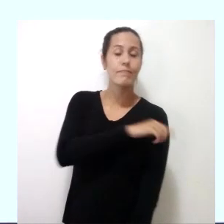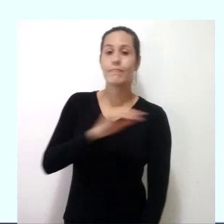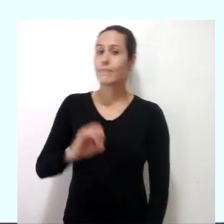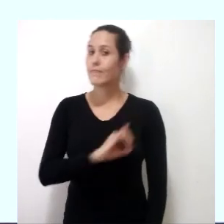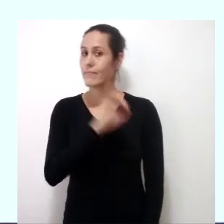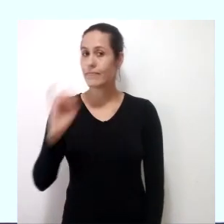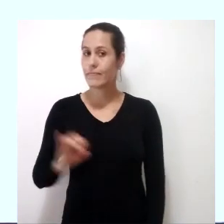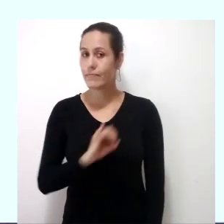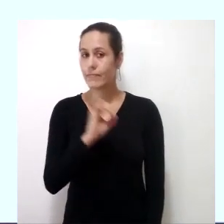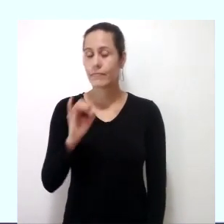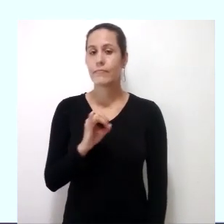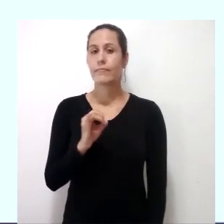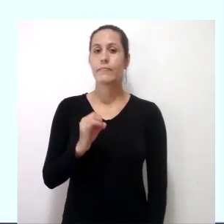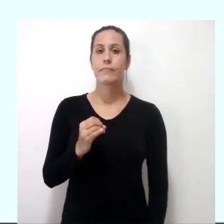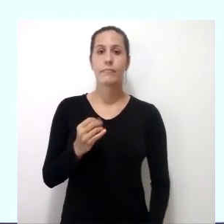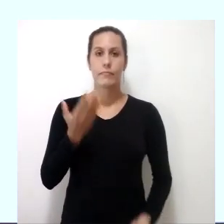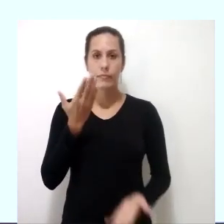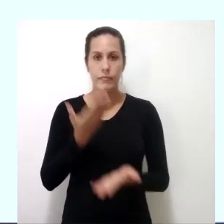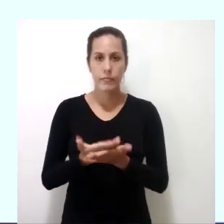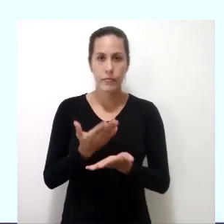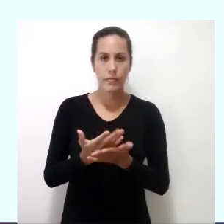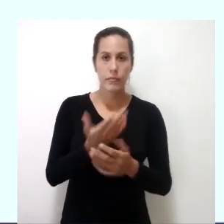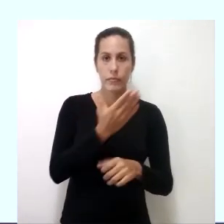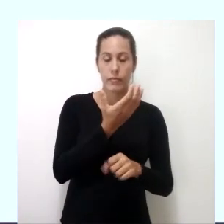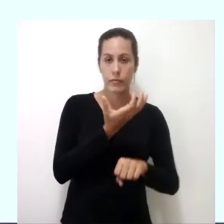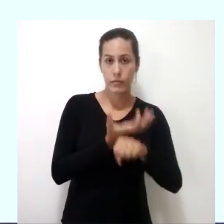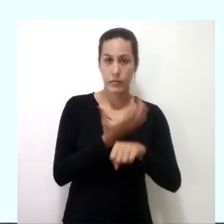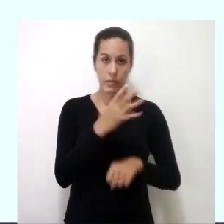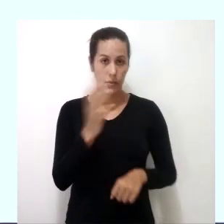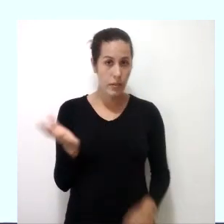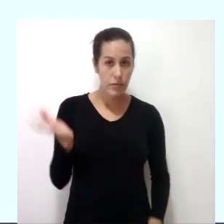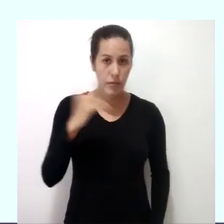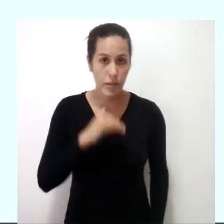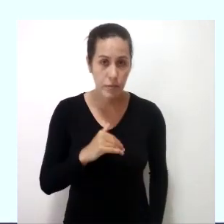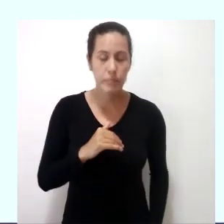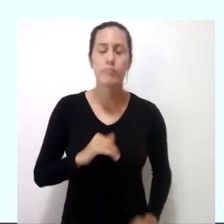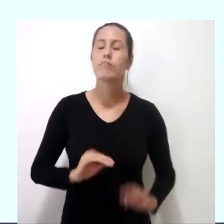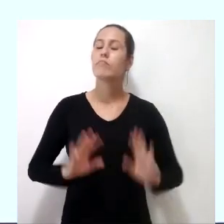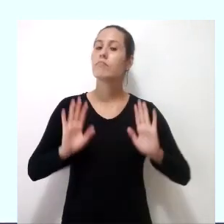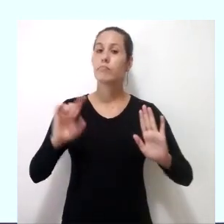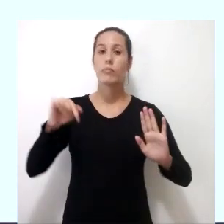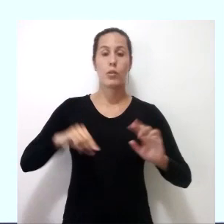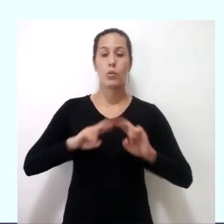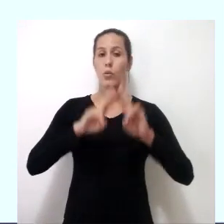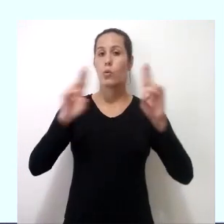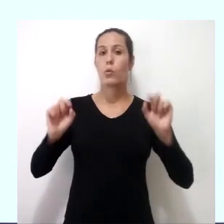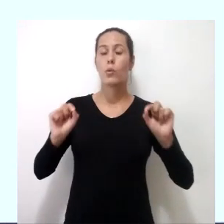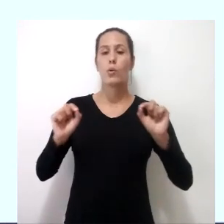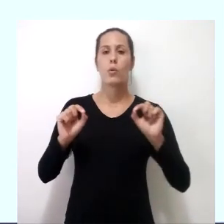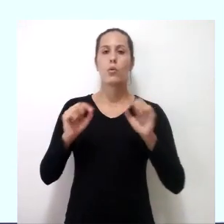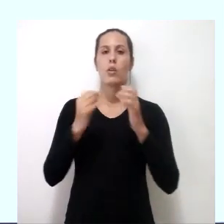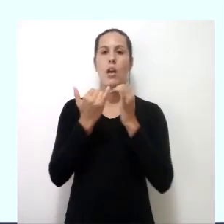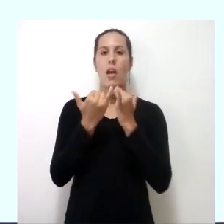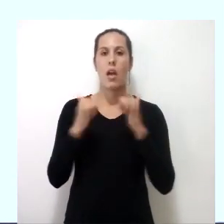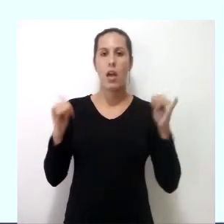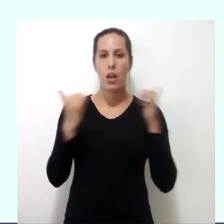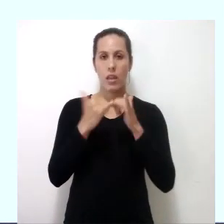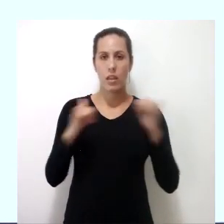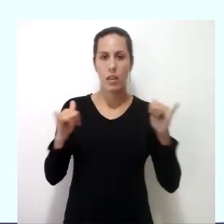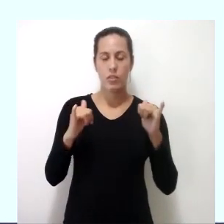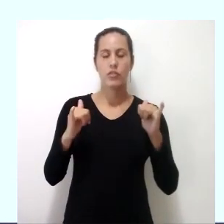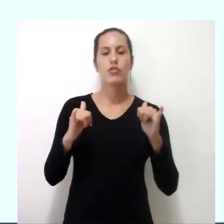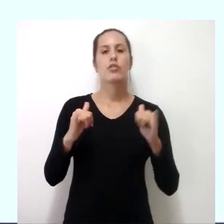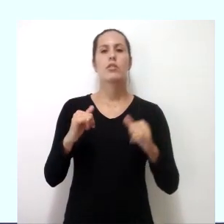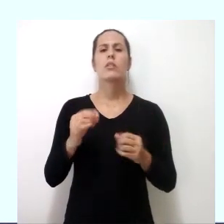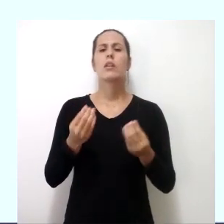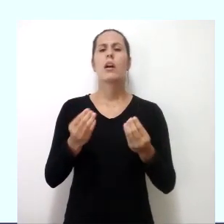Olá, galerinha do 7º ano. Bora começar mais uma aula de ciências. Hoje eu vou falar sobre